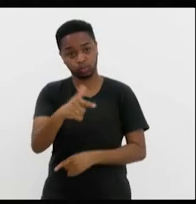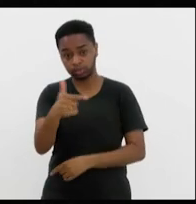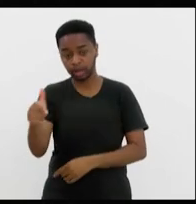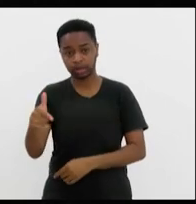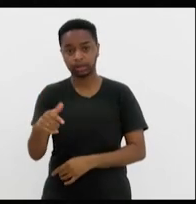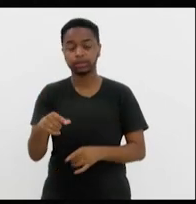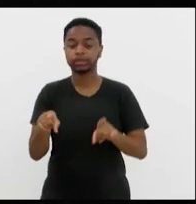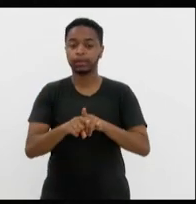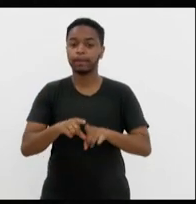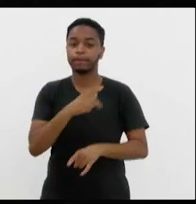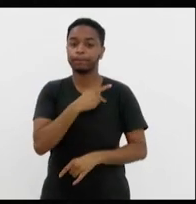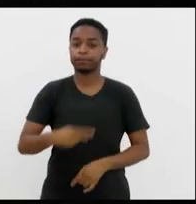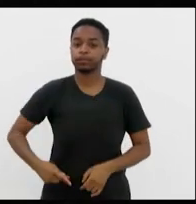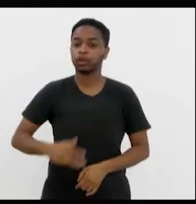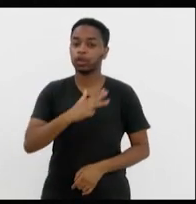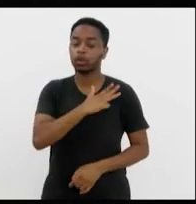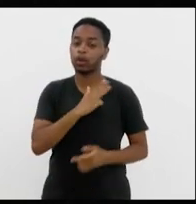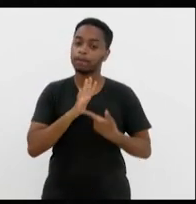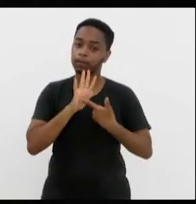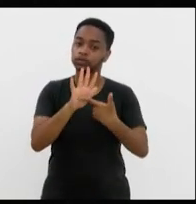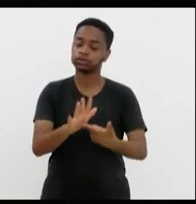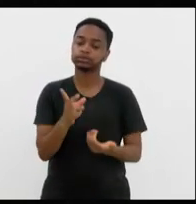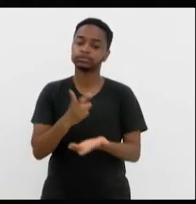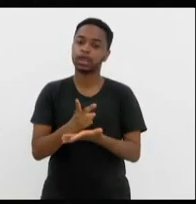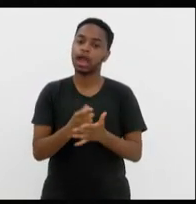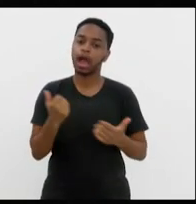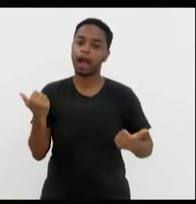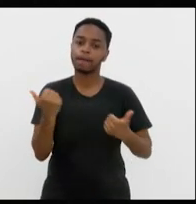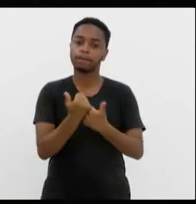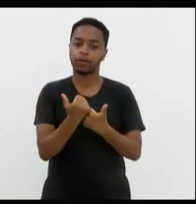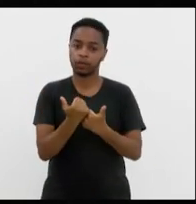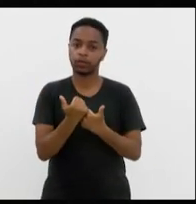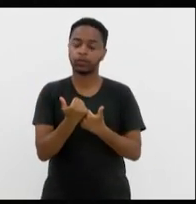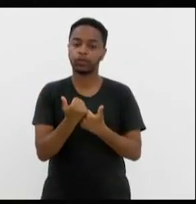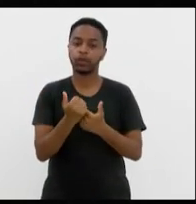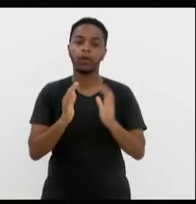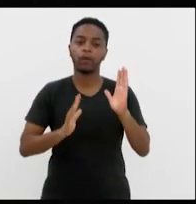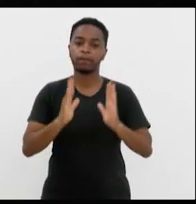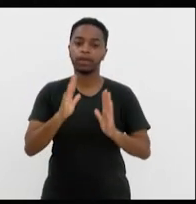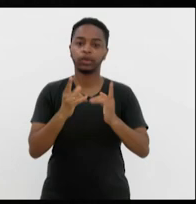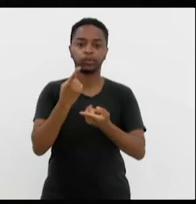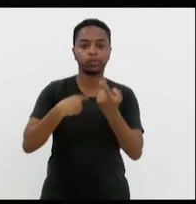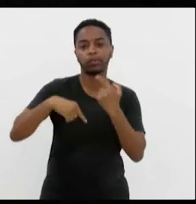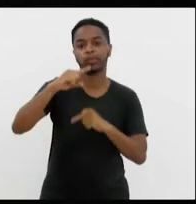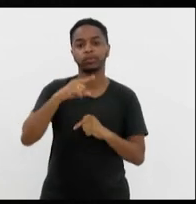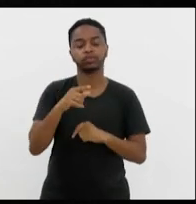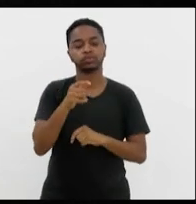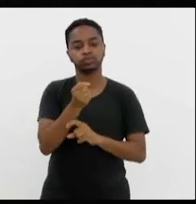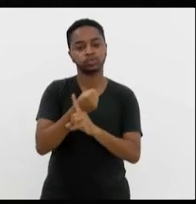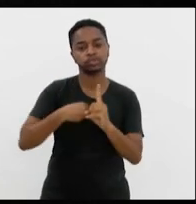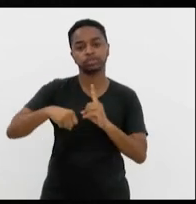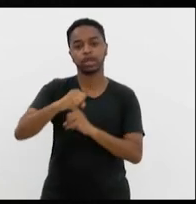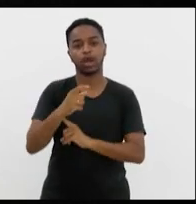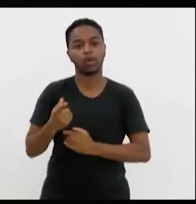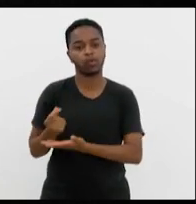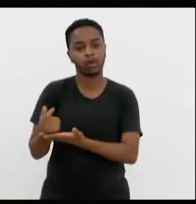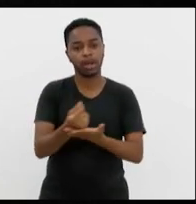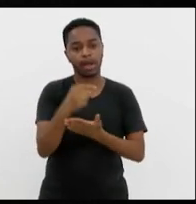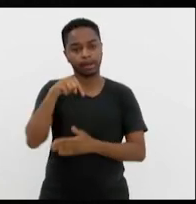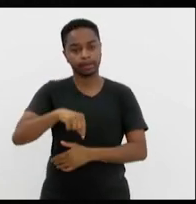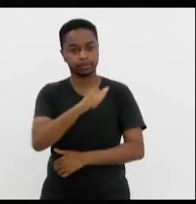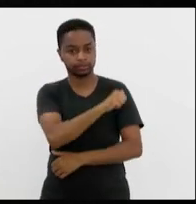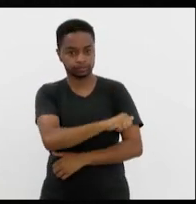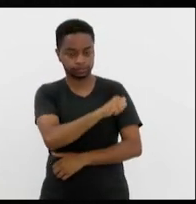Lula tem demonstrado apoio significativo à recuperação econômica e social do nosso Estado, com